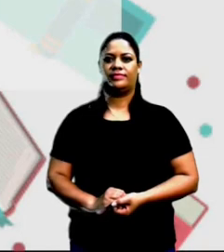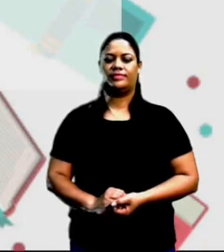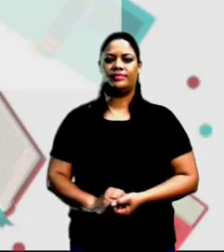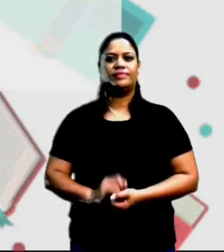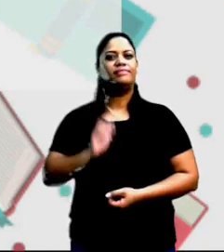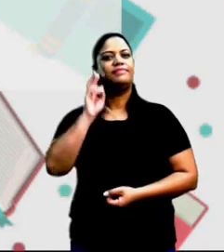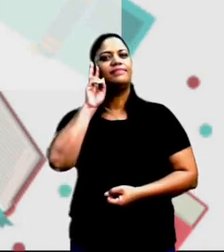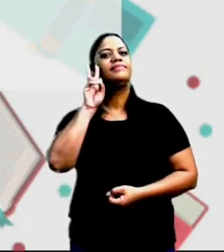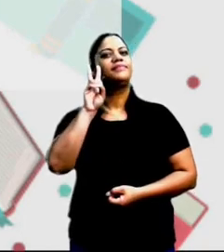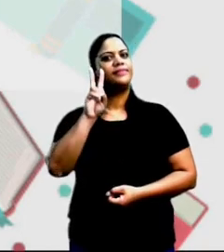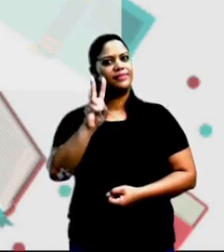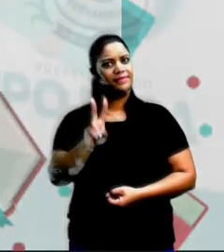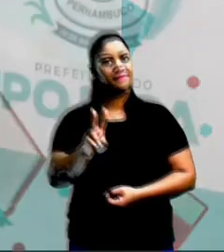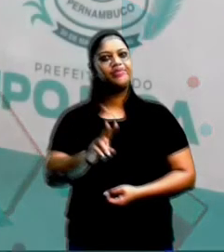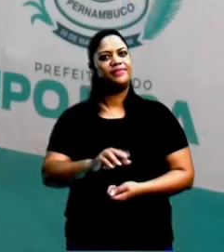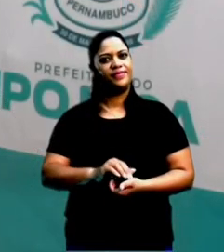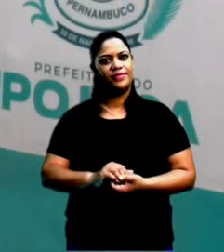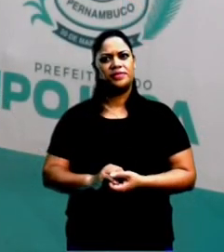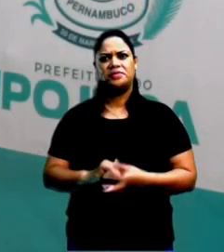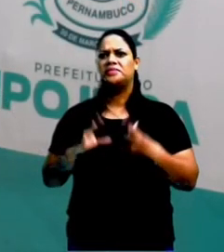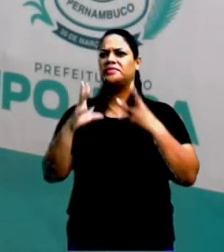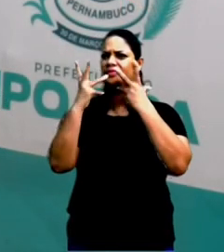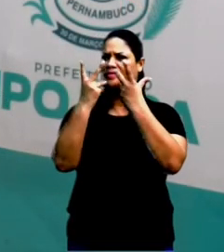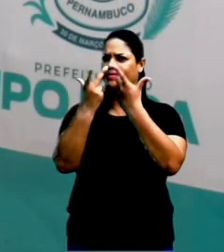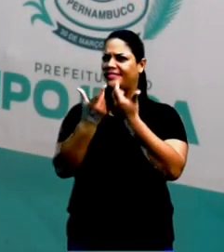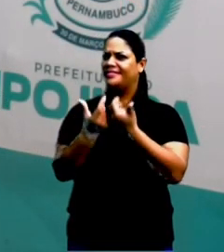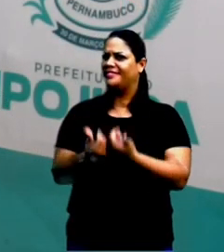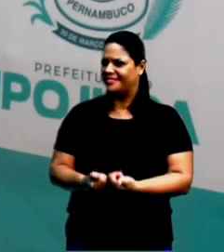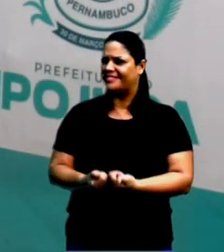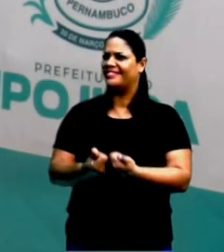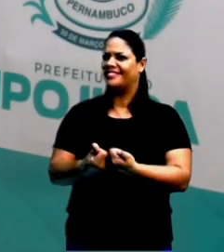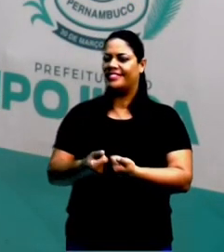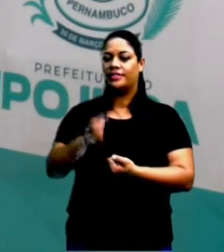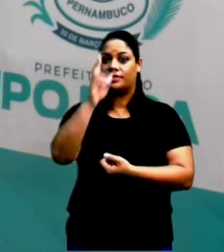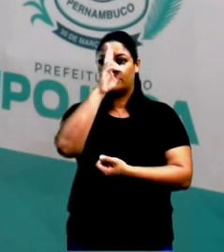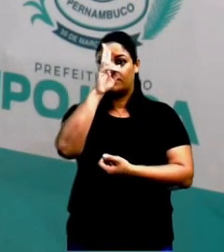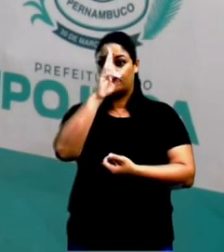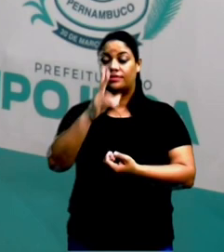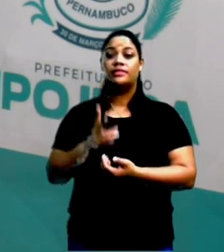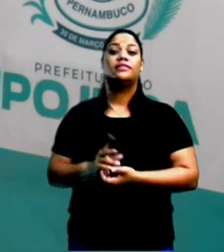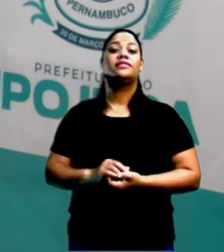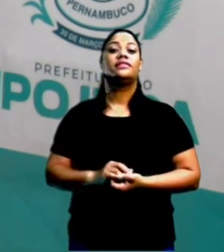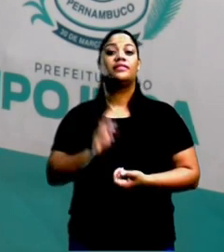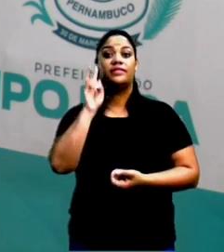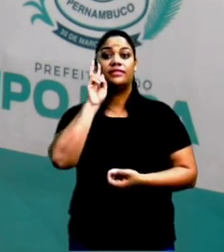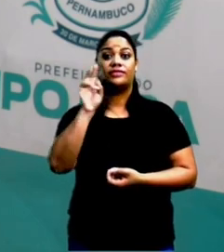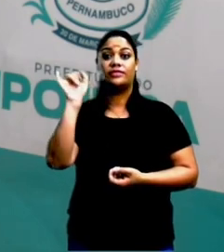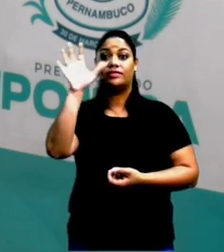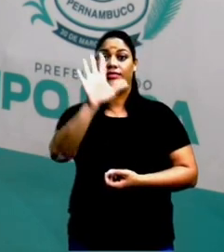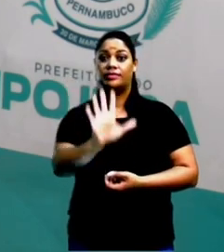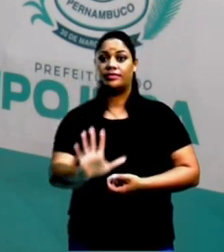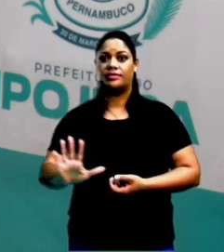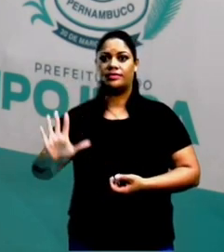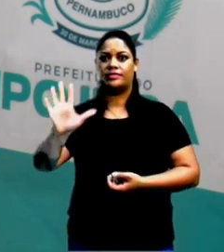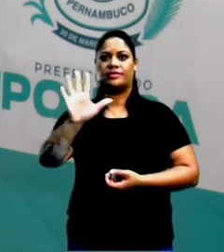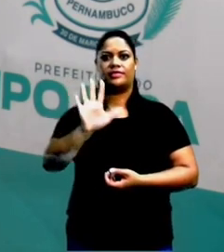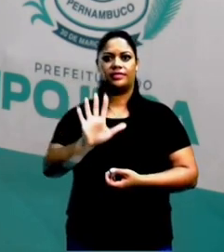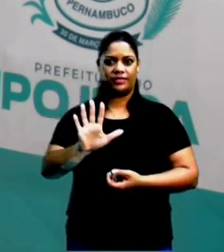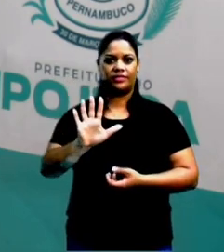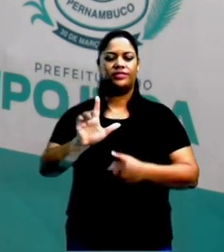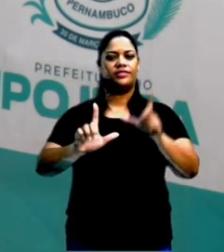Tá vendo aí, minha gente? Que linda essa história, né? Vocês puderam, além de ver as imagens do livro